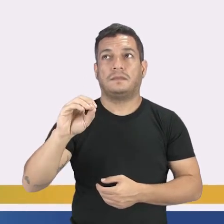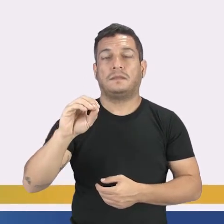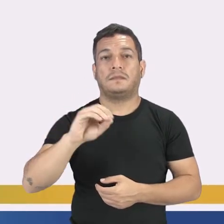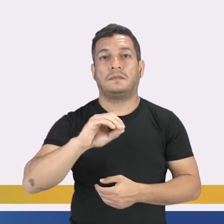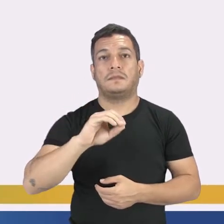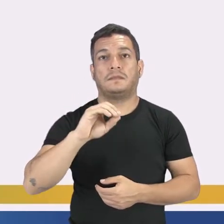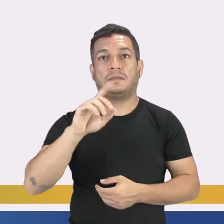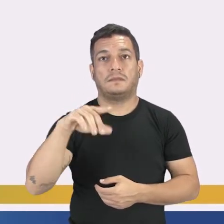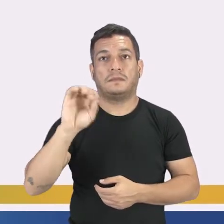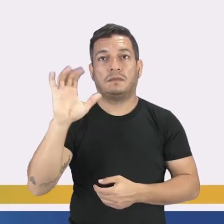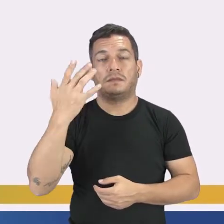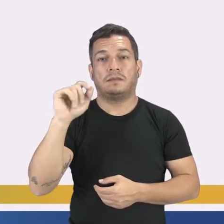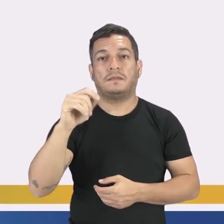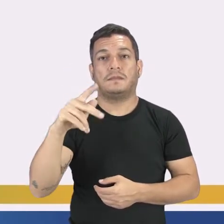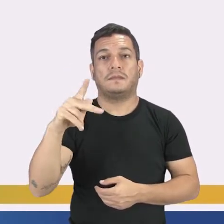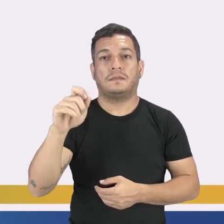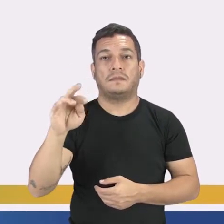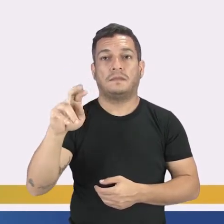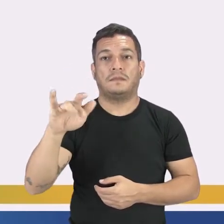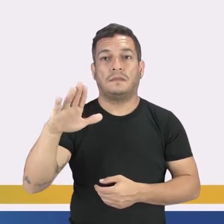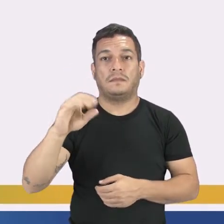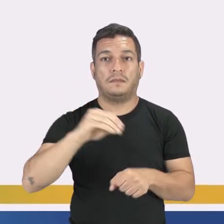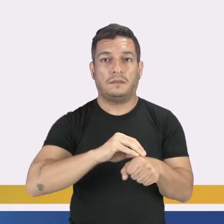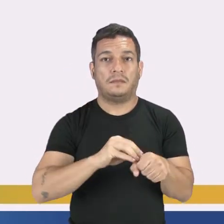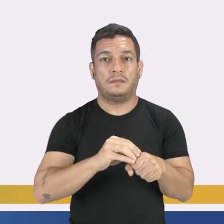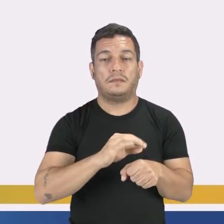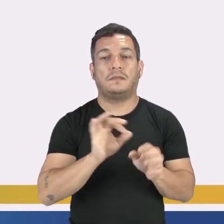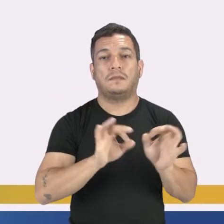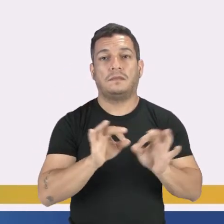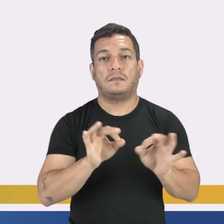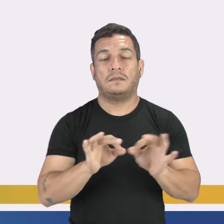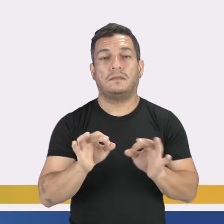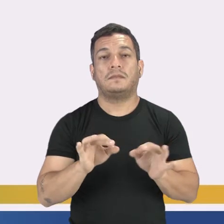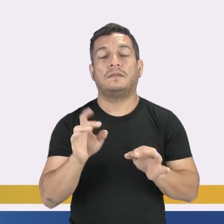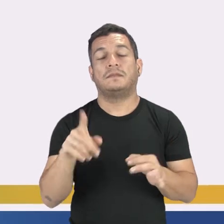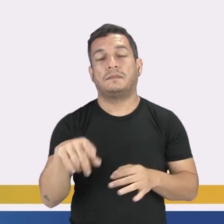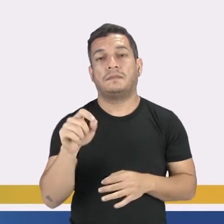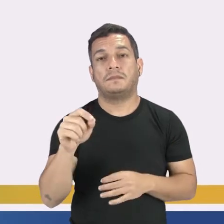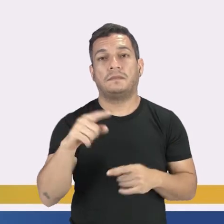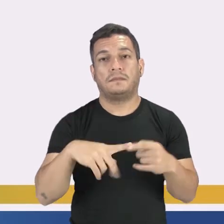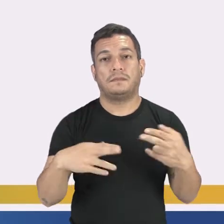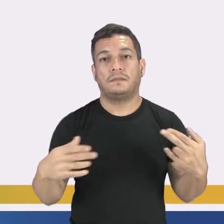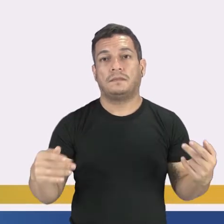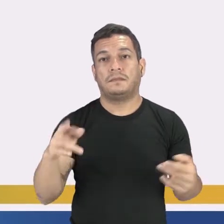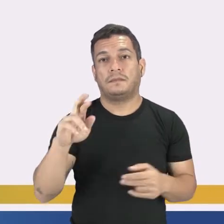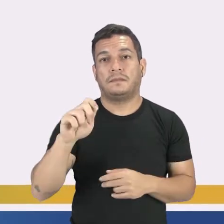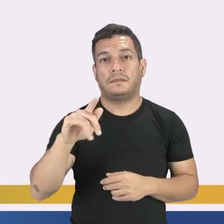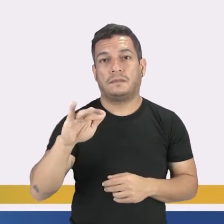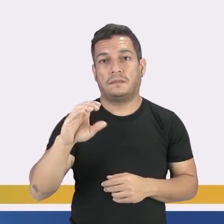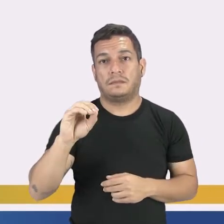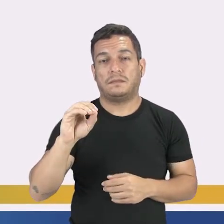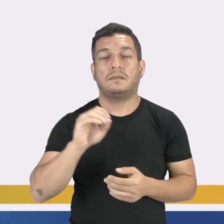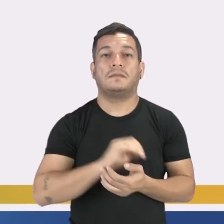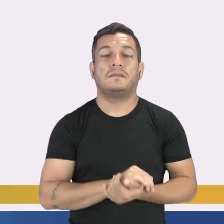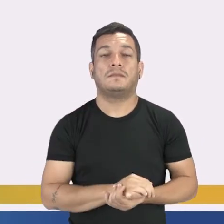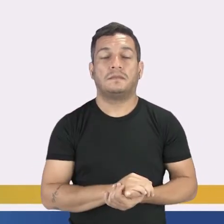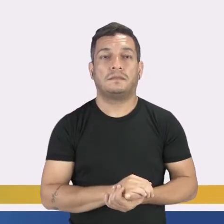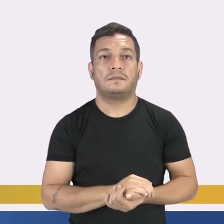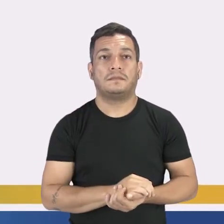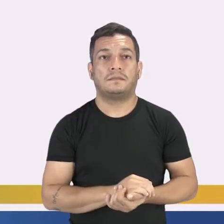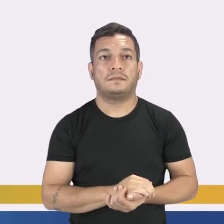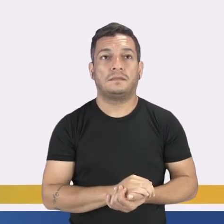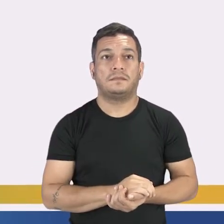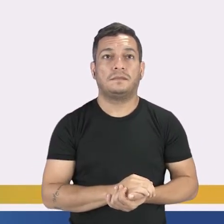emissão de radiação que ocorre por partícula, para reorganizar, digamos, esse material radioativo ou esse elemento. Então, aqui